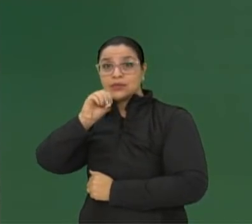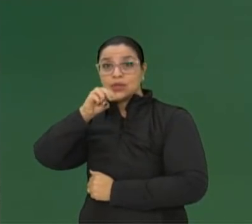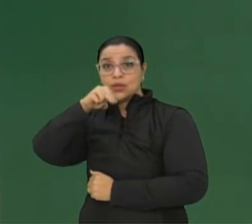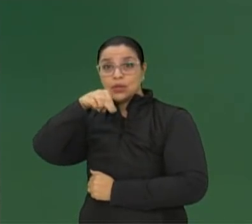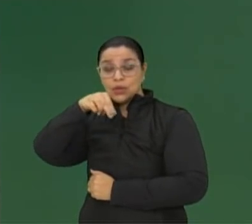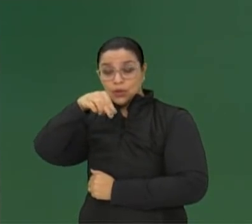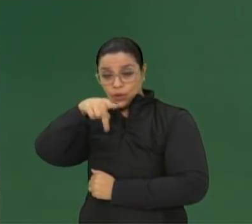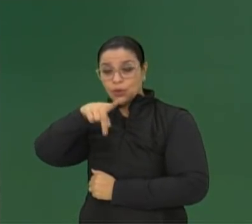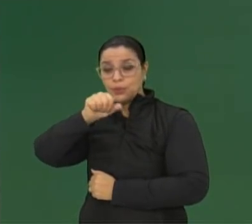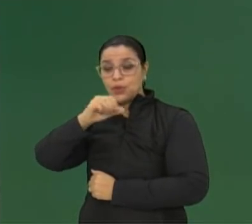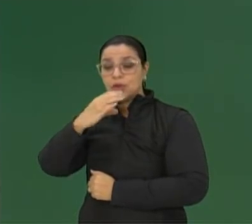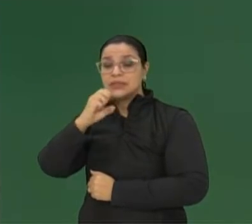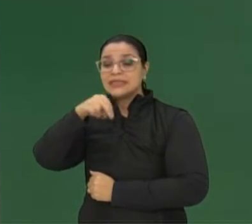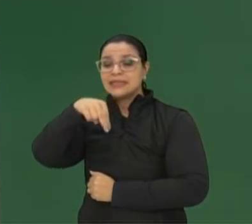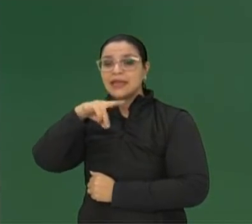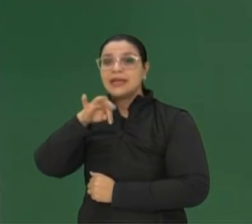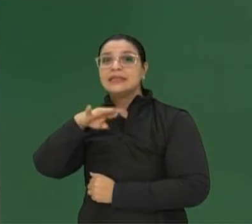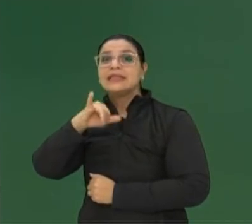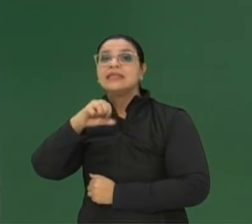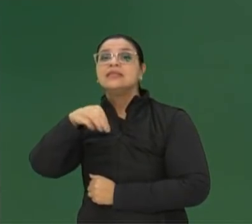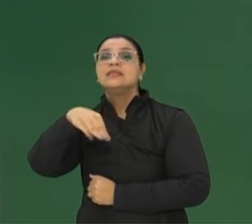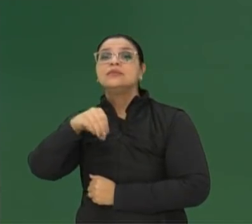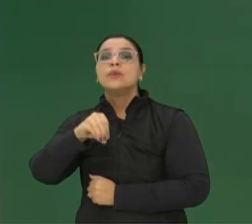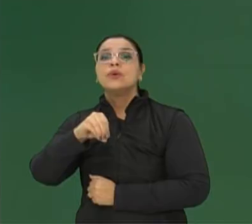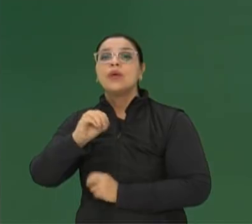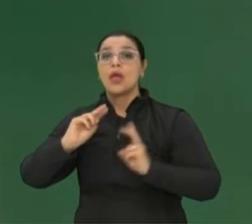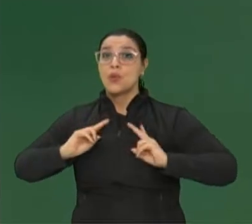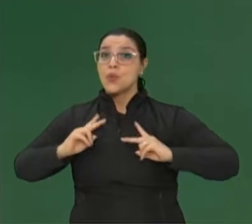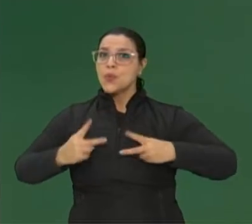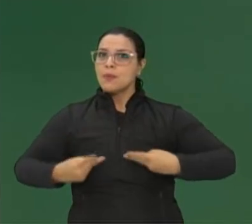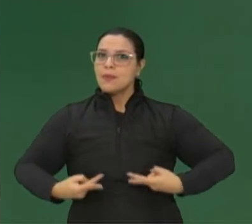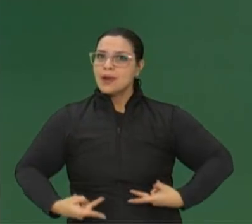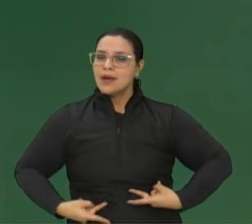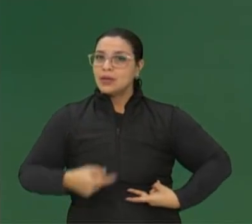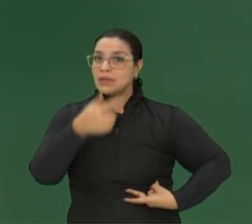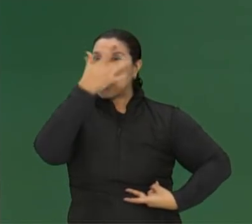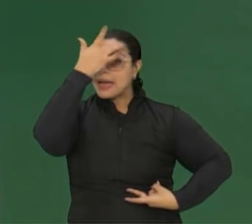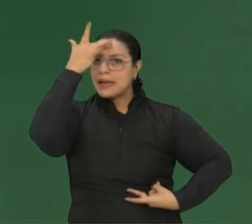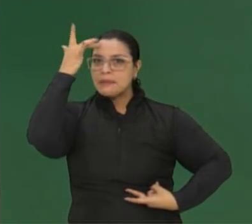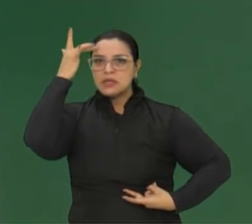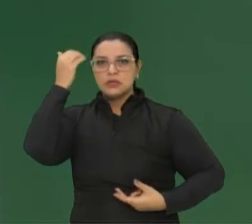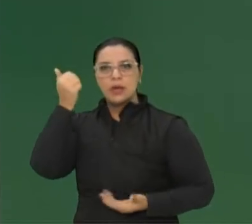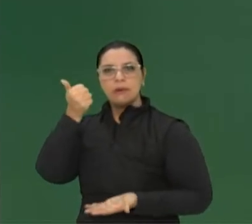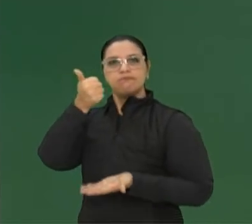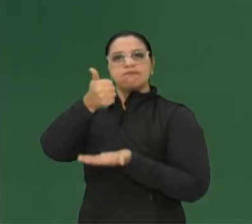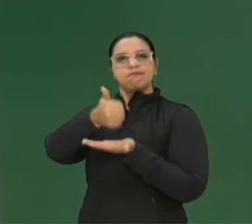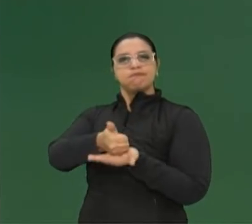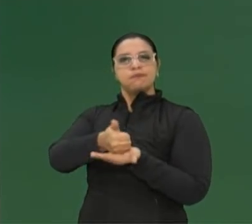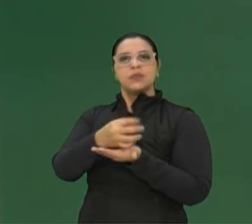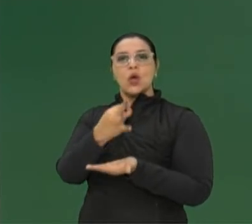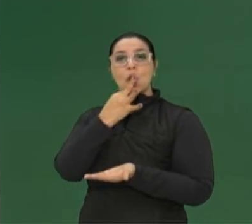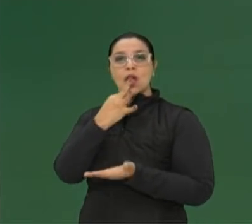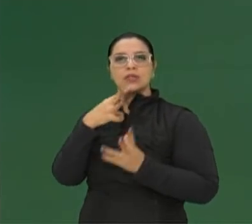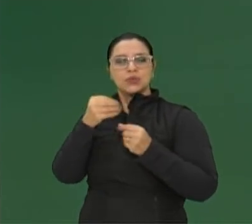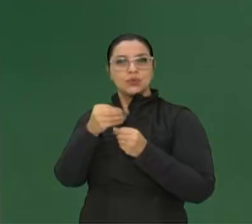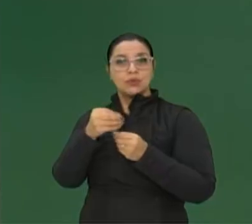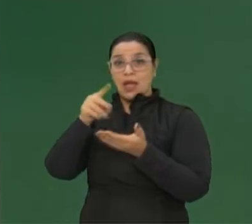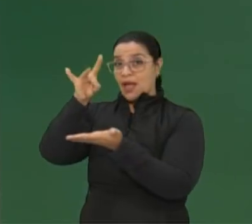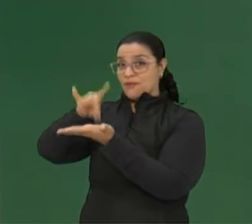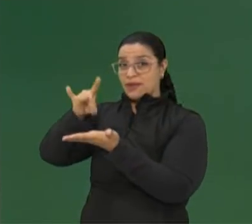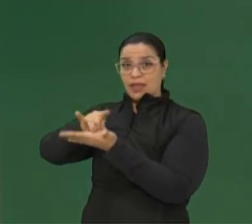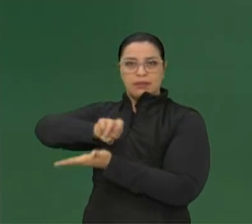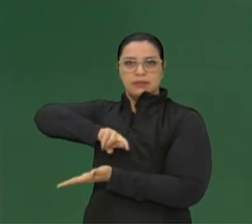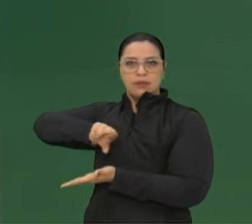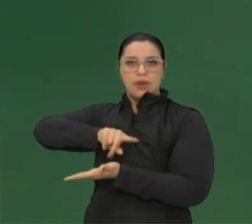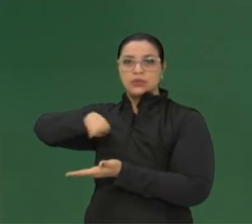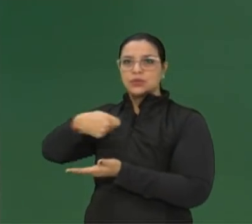antropocentrismo, ou seja, o antropós, o ser humano como centro do conhecimento. A verdade não gira mais em torno